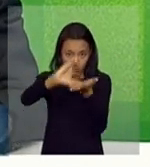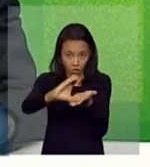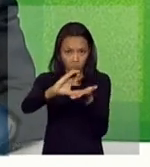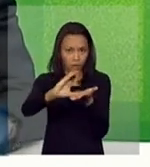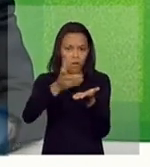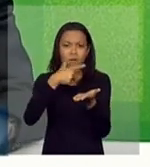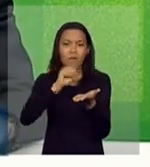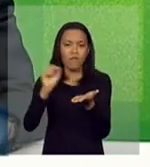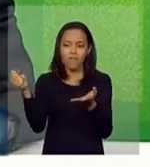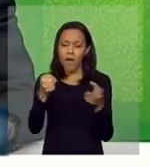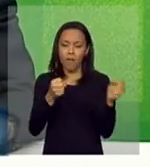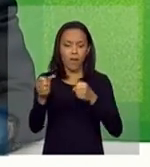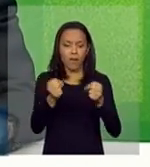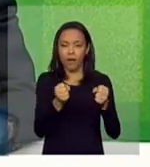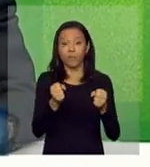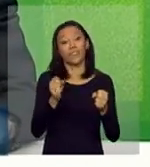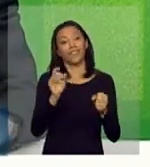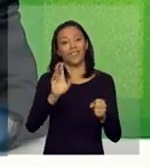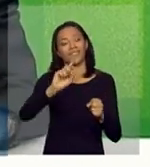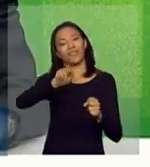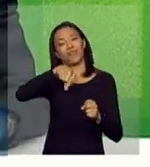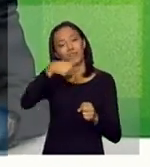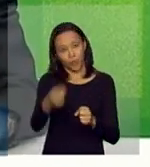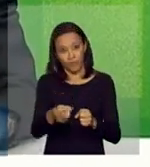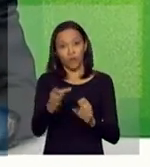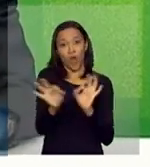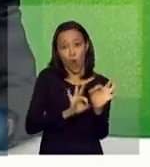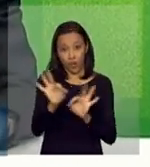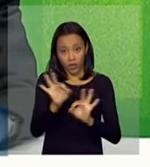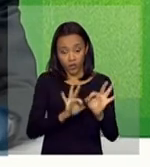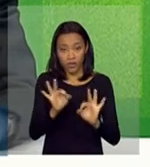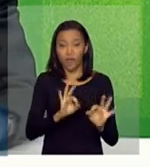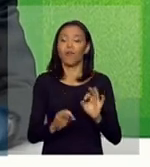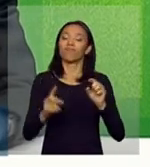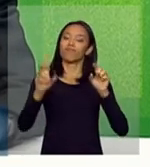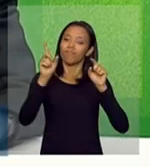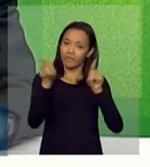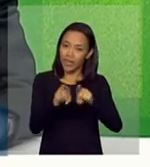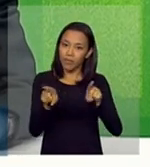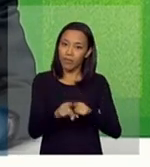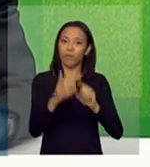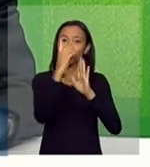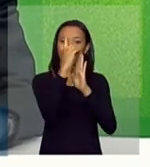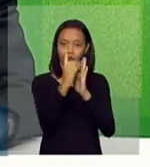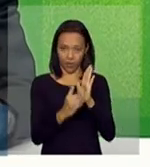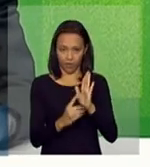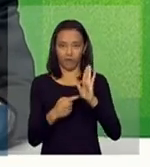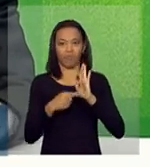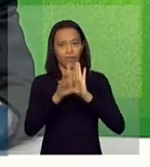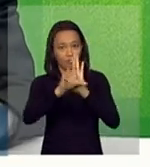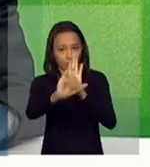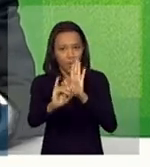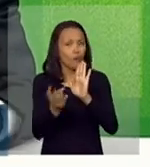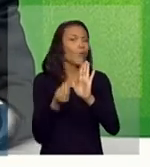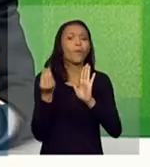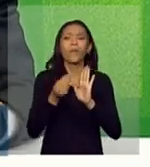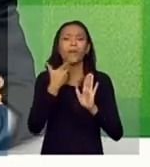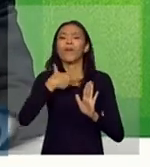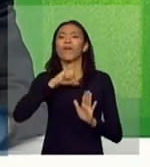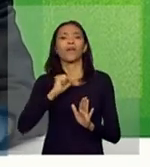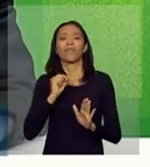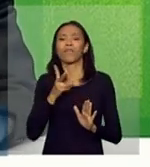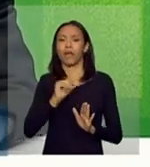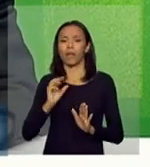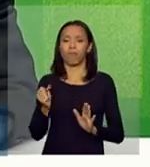vai ser ainda definido por um decreto também, a regulamentação da lei, como será a composição